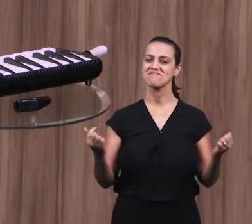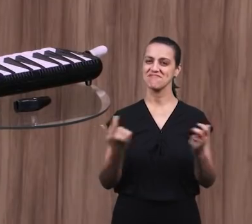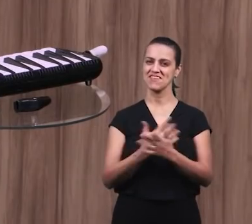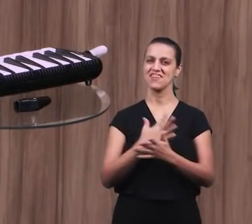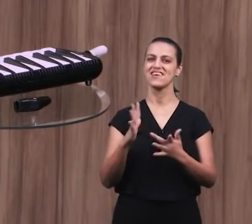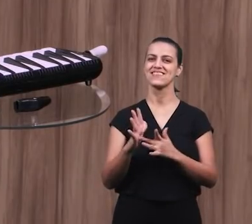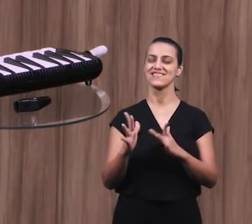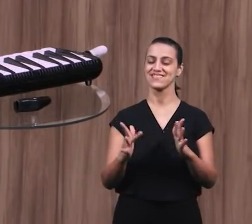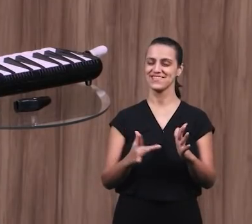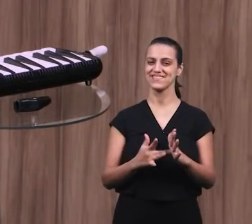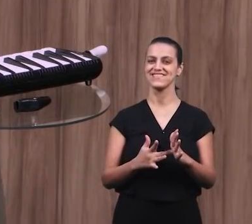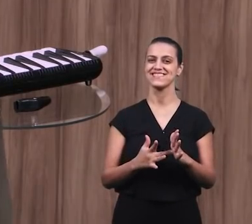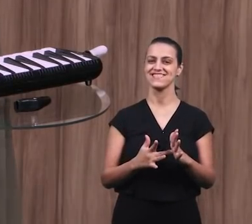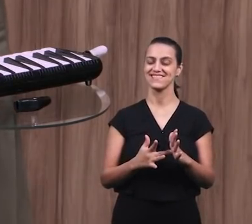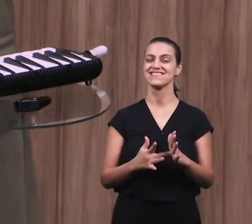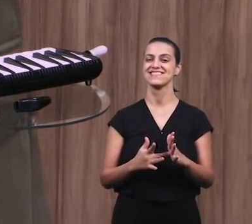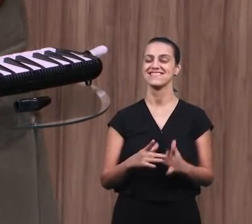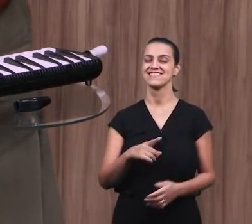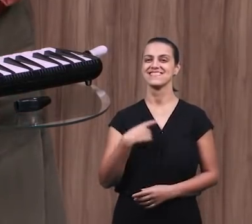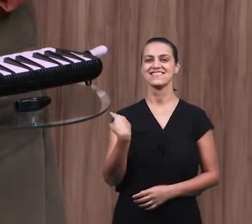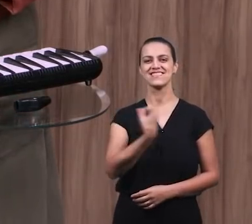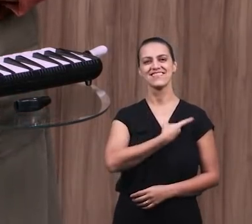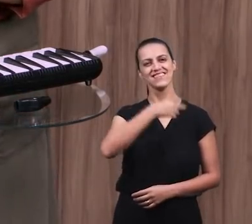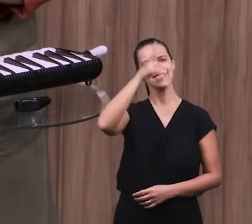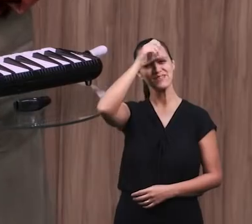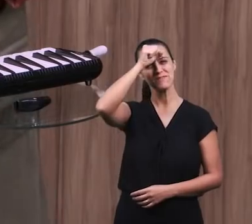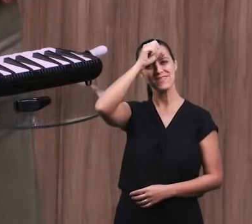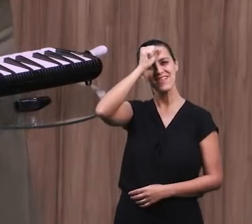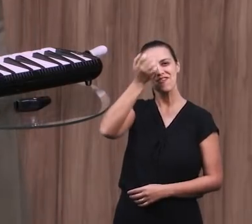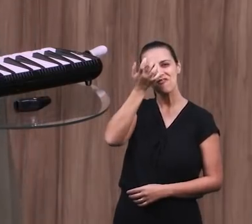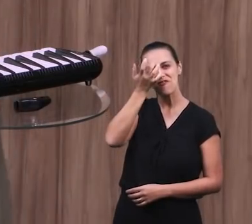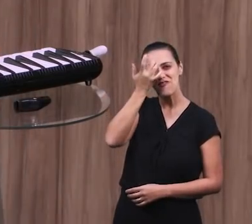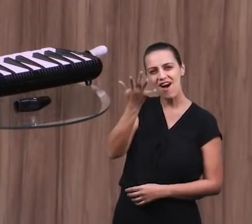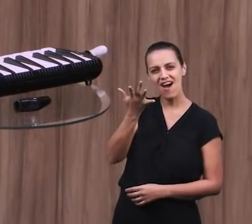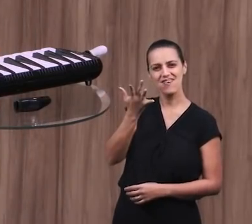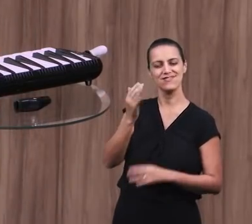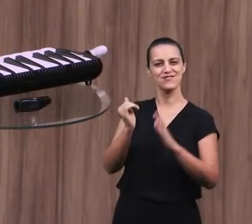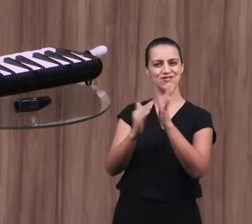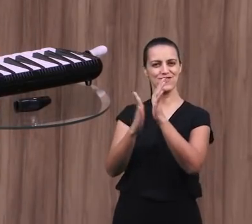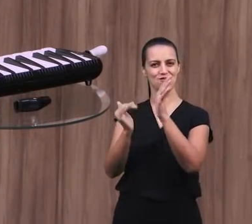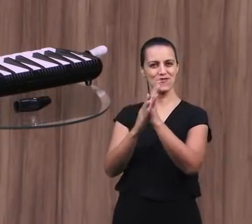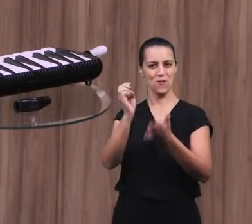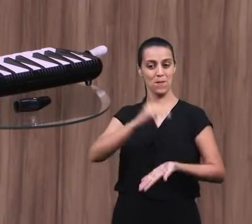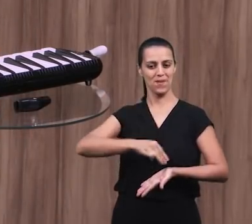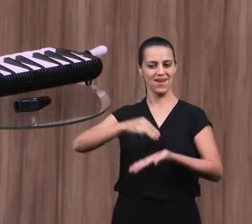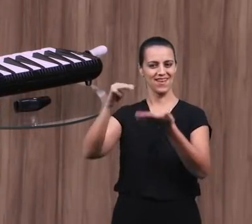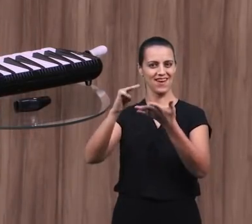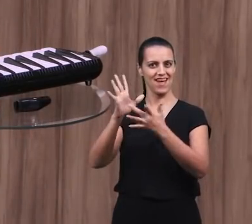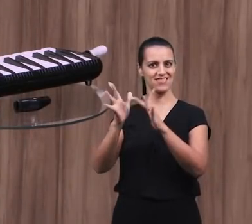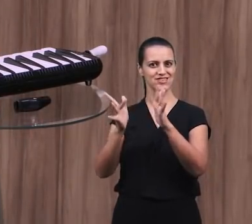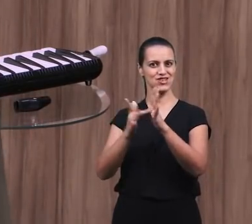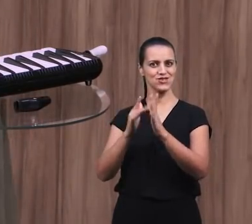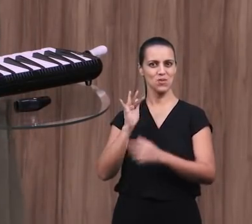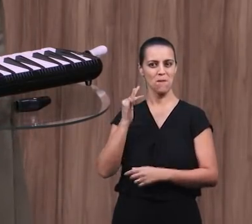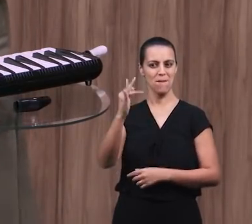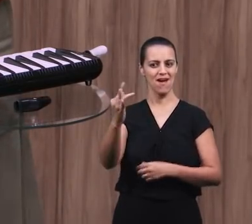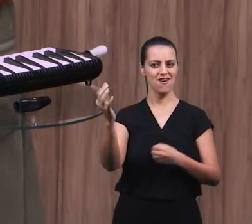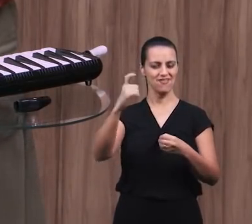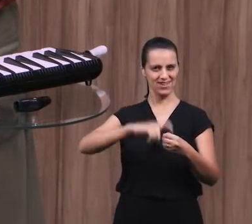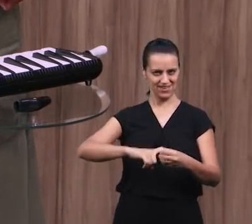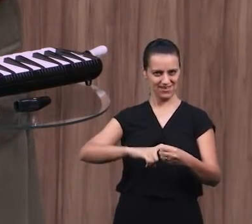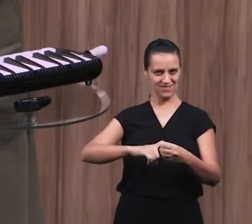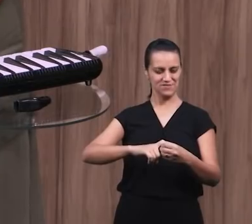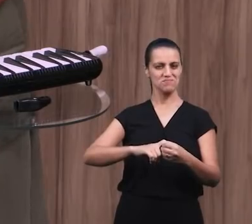Glória a Jesus! Nós estamos aprendendo de forma facilitada o louvor Maranata, Jesus breve